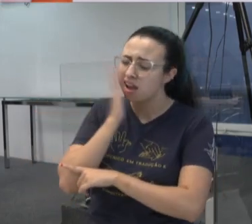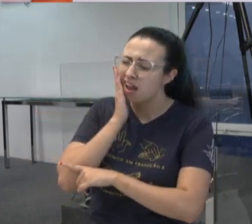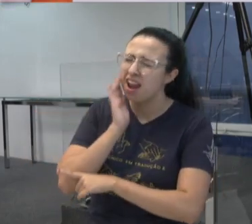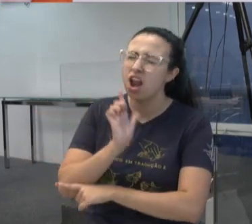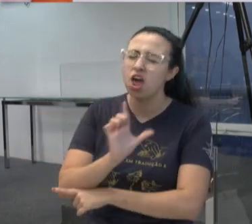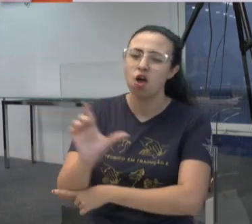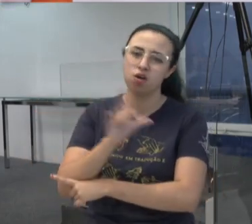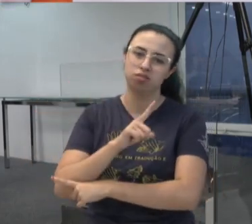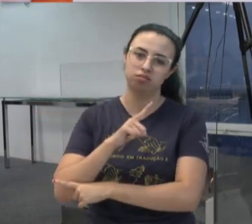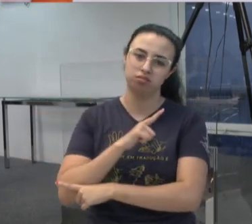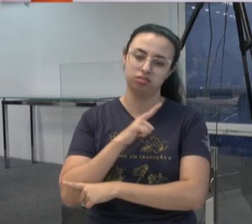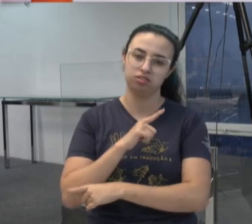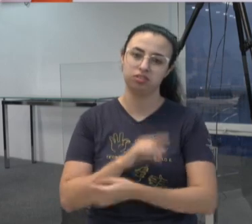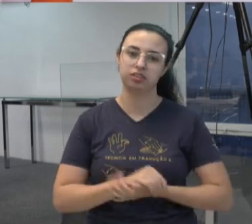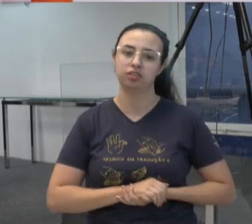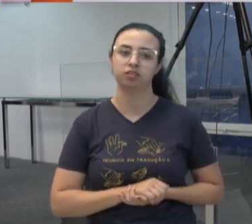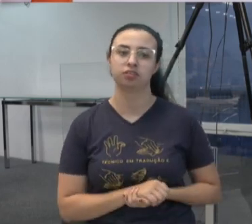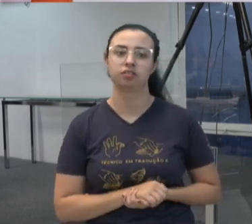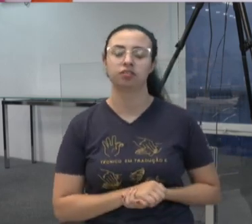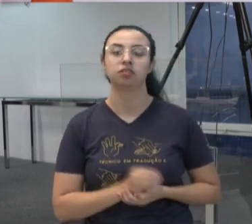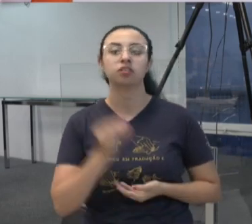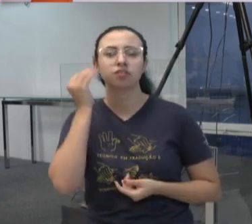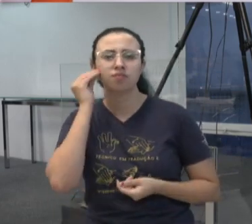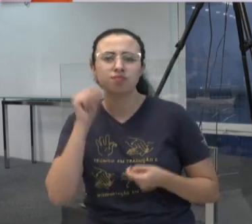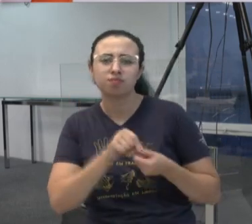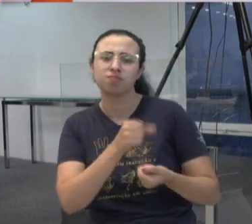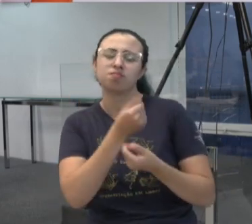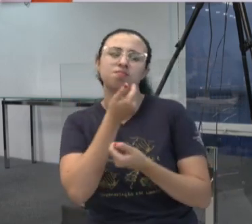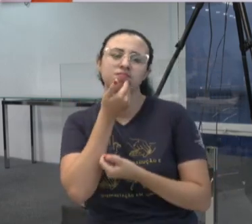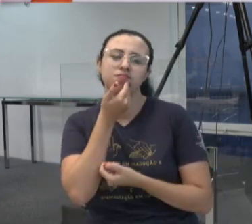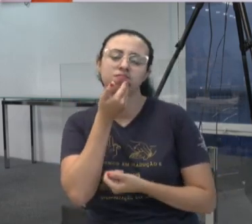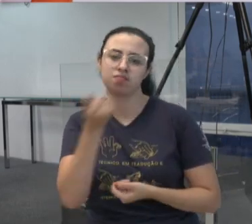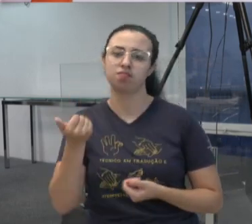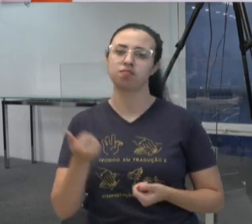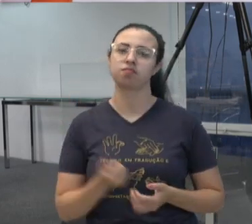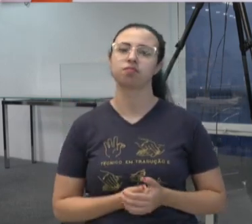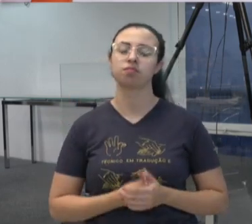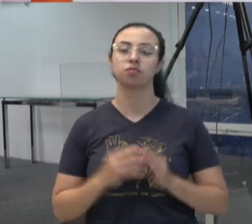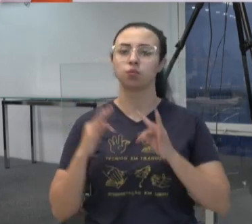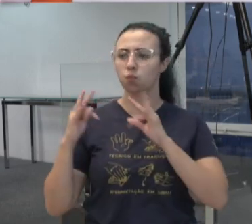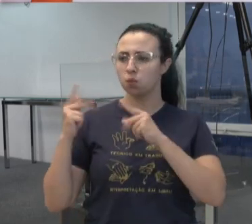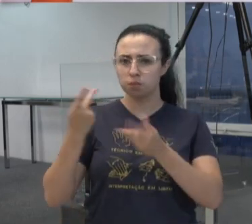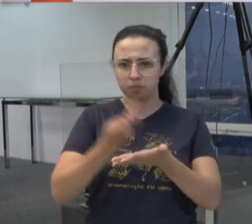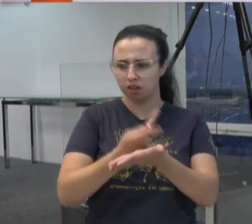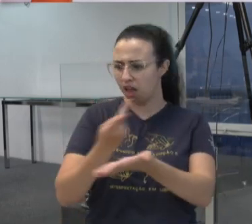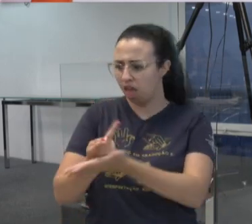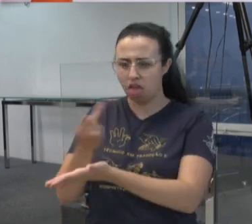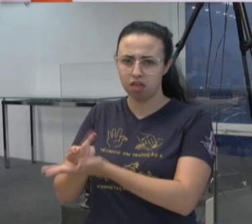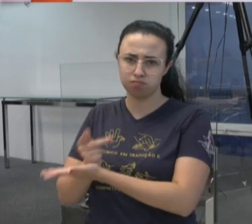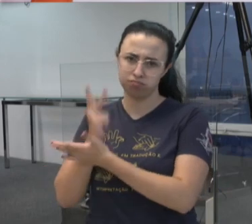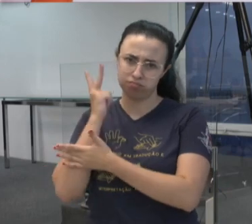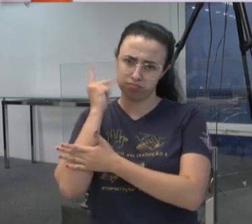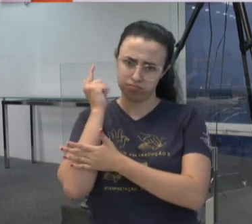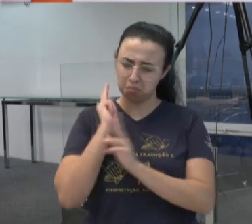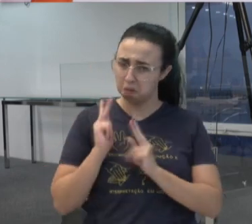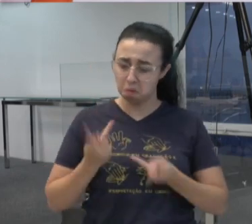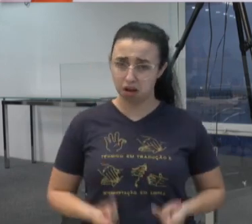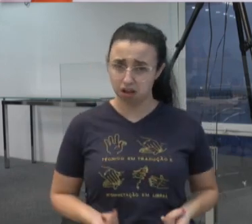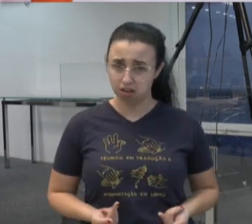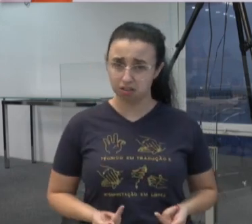tenho vergonha na cara. Eu tento fazer o melhor para a Divinopa, errar é humano. Todo mundo erra, mas,